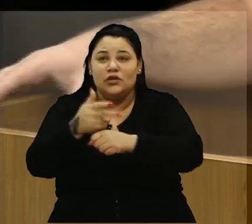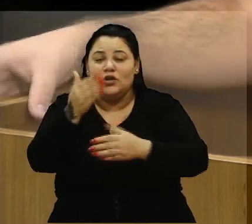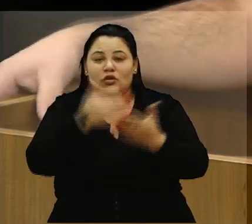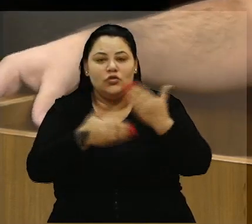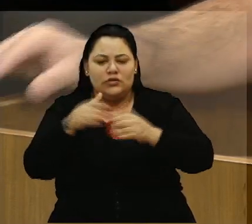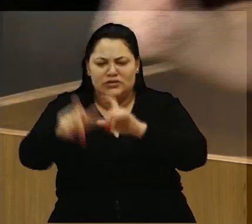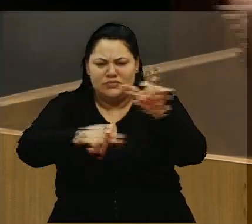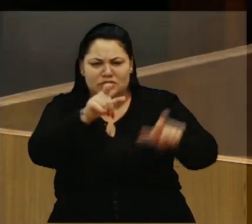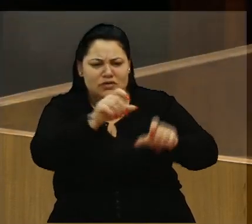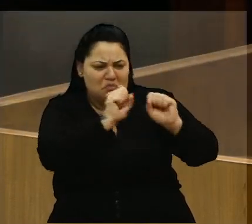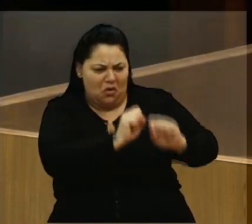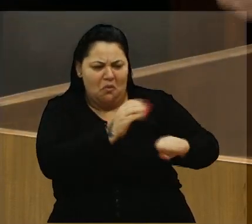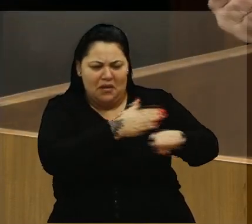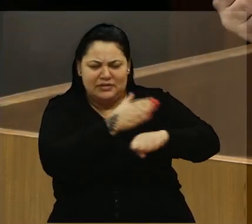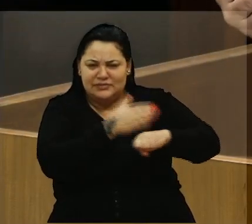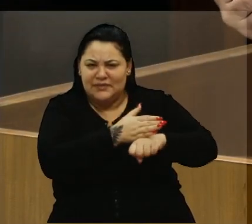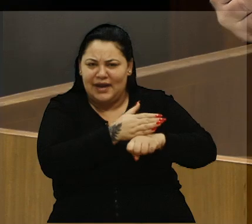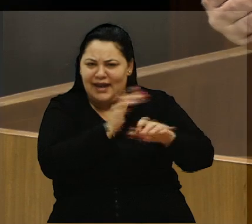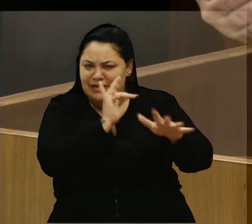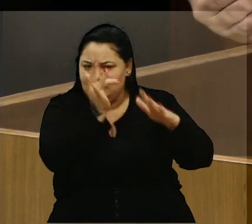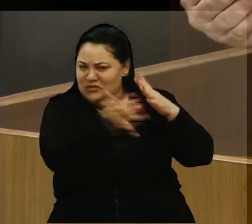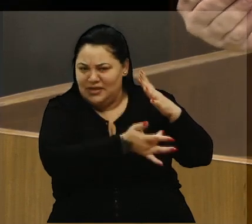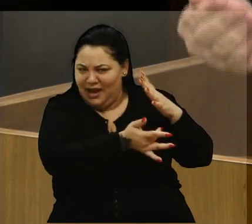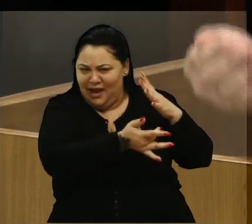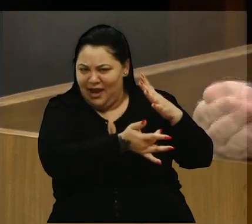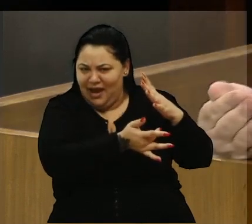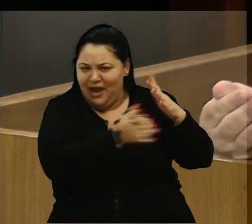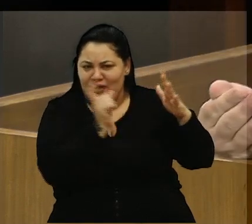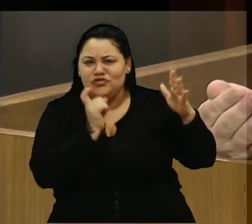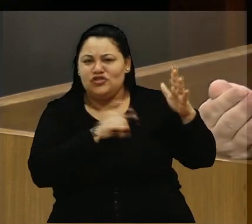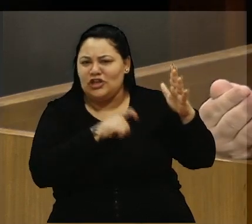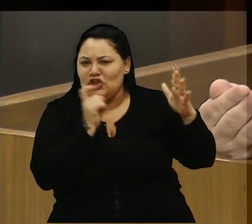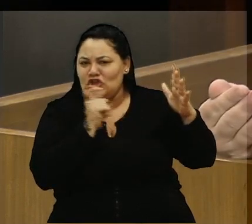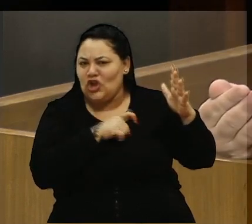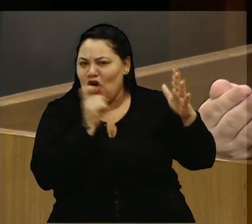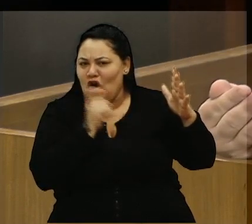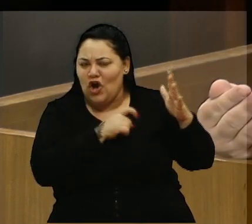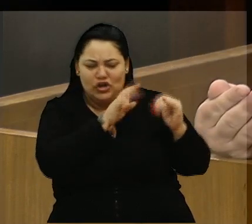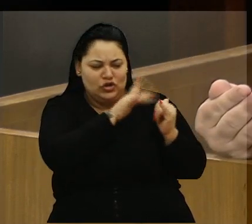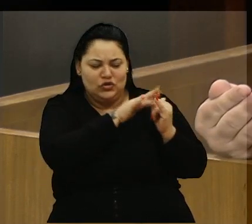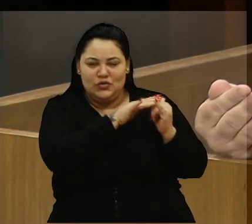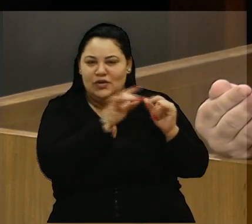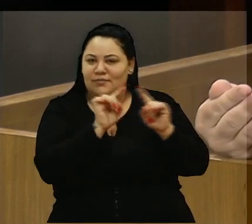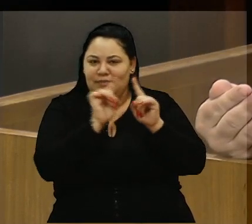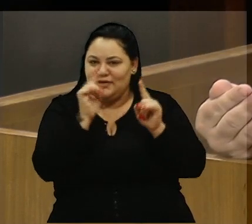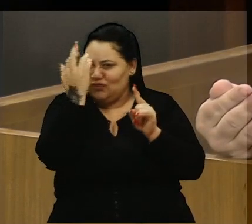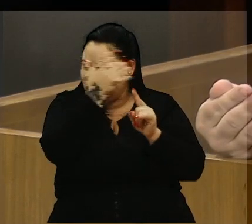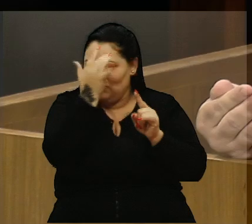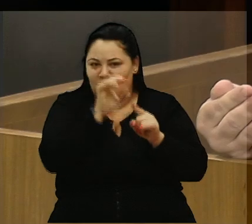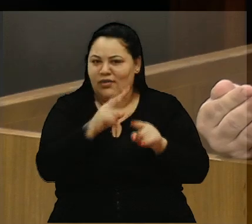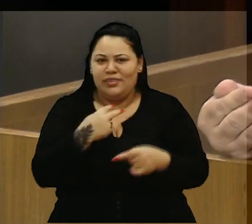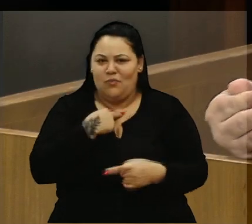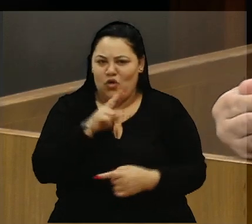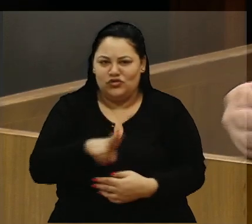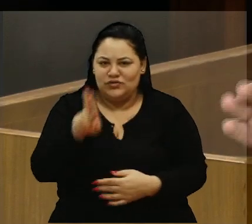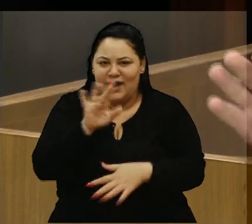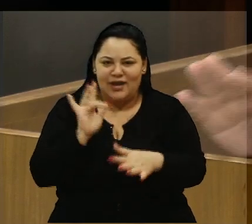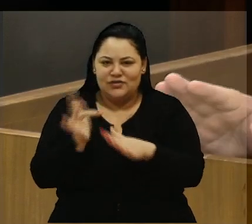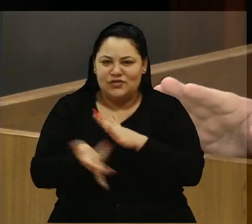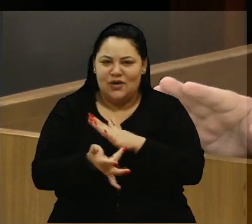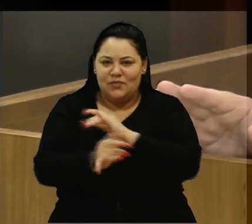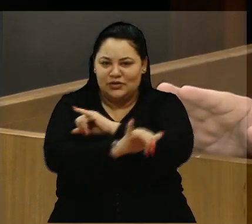youtuber. O prefeito Adiló não pode utilizar das redes sociais para divulgar algo importante. E eu